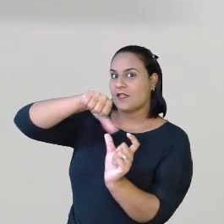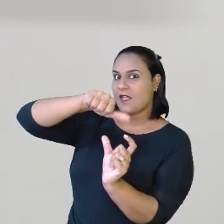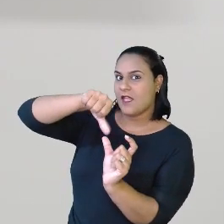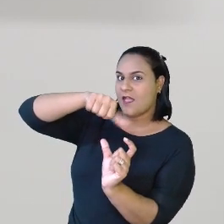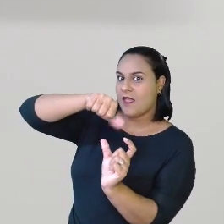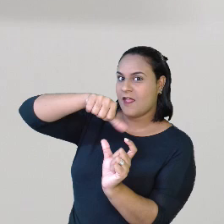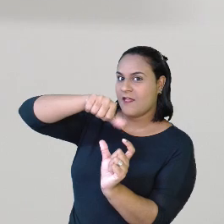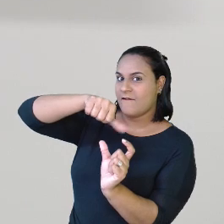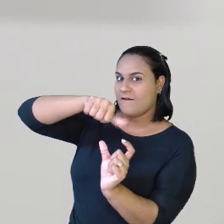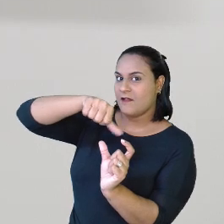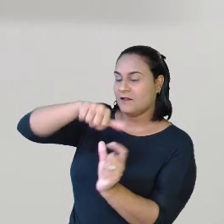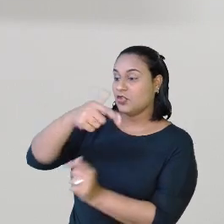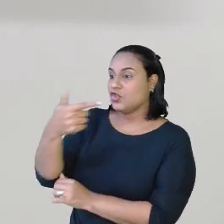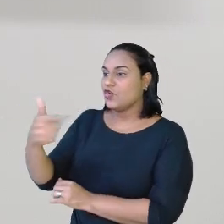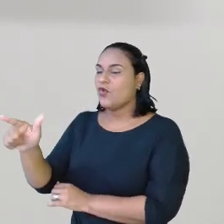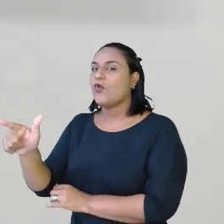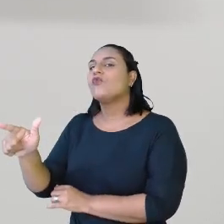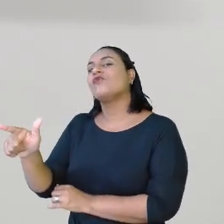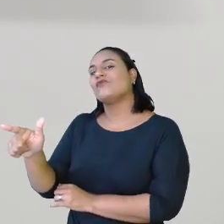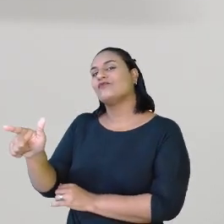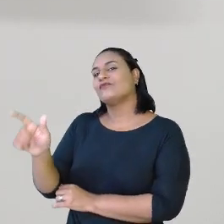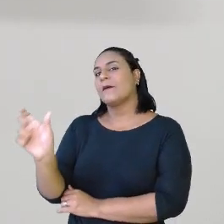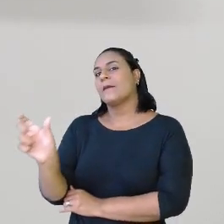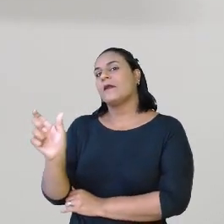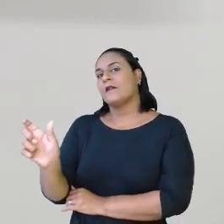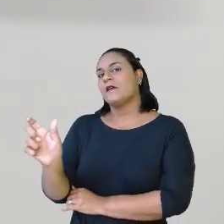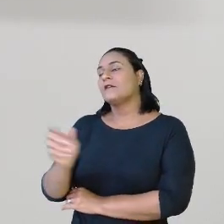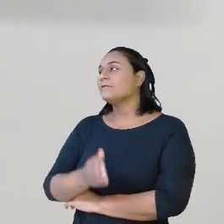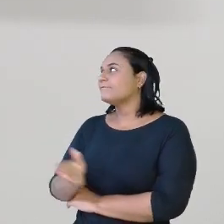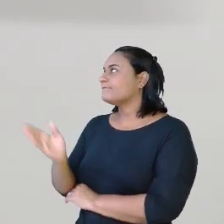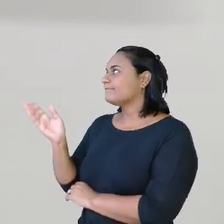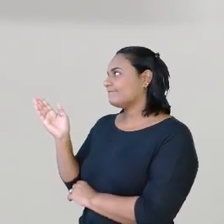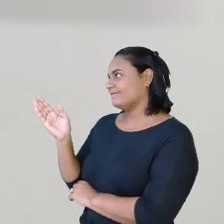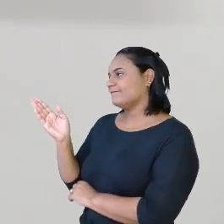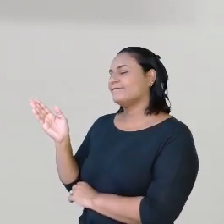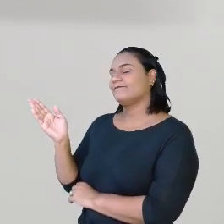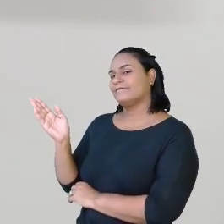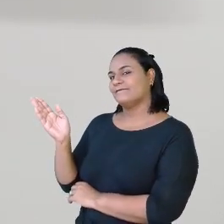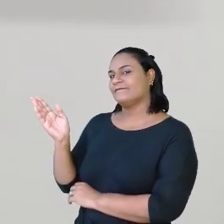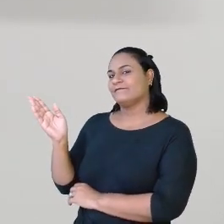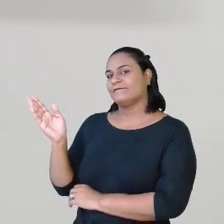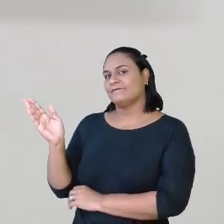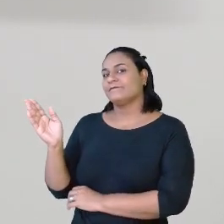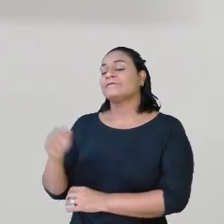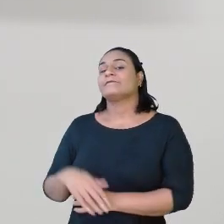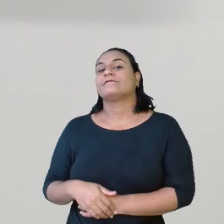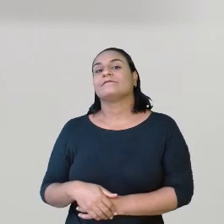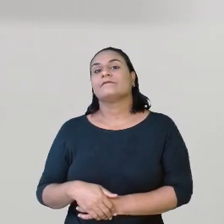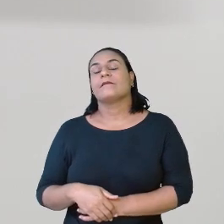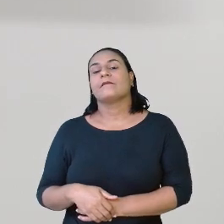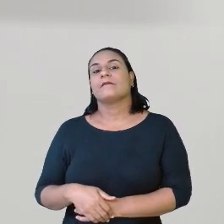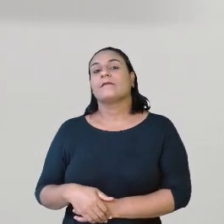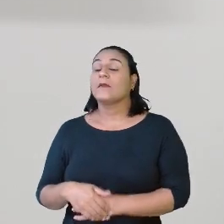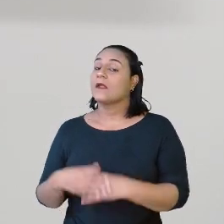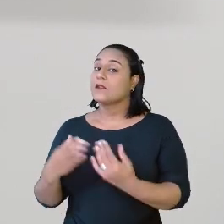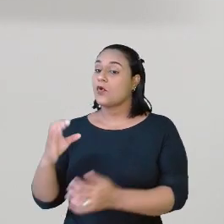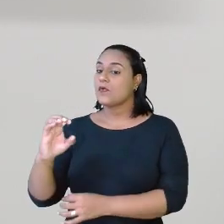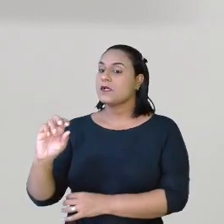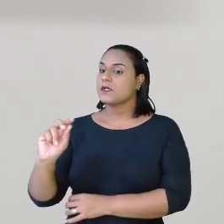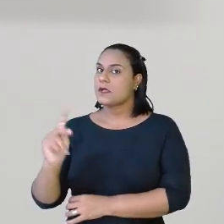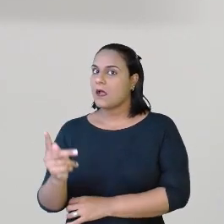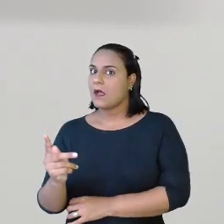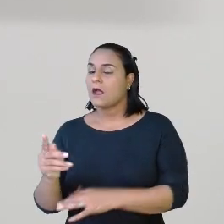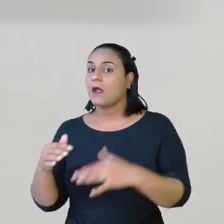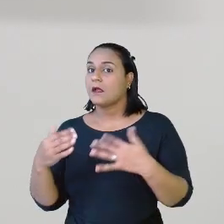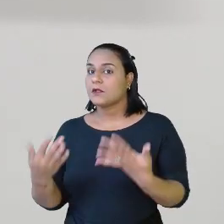elas vêm de outras palavras. E essas palavras, que são as originárias, elas são escritas com CH. Então, quando